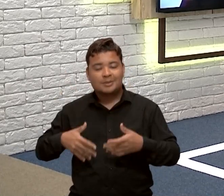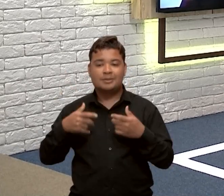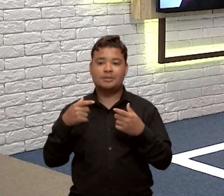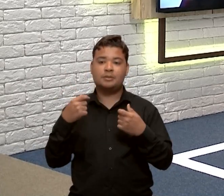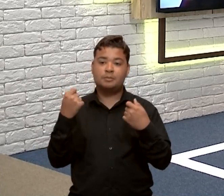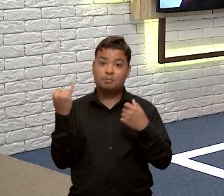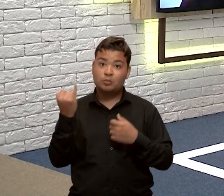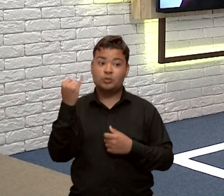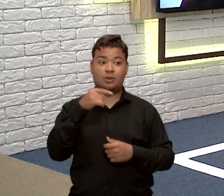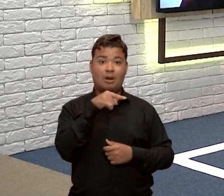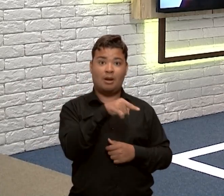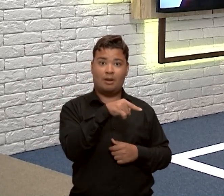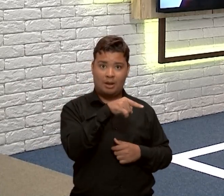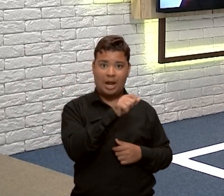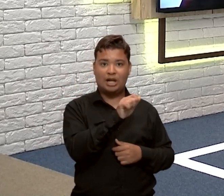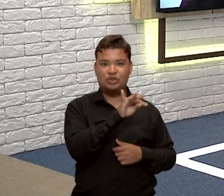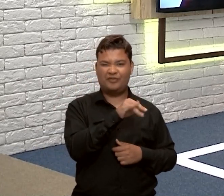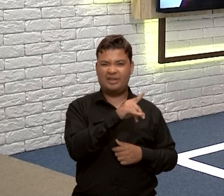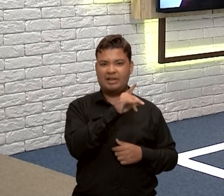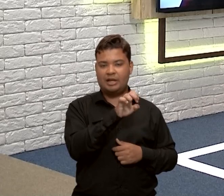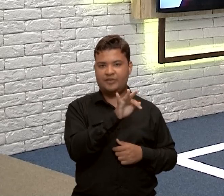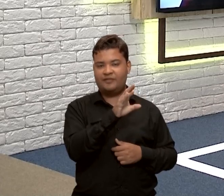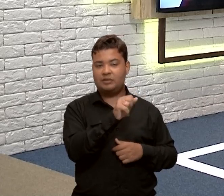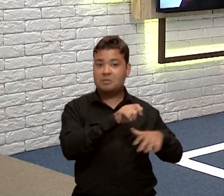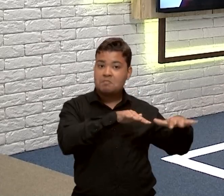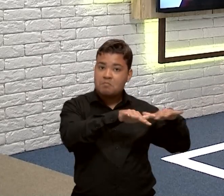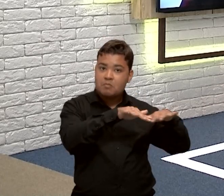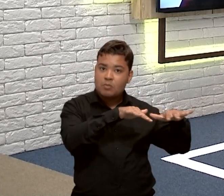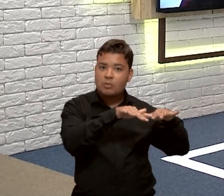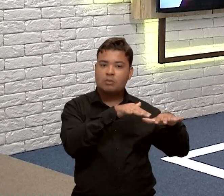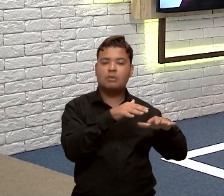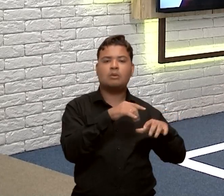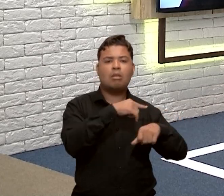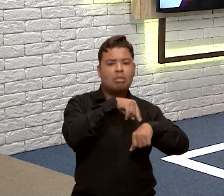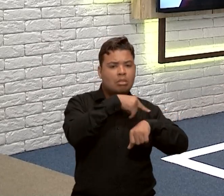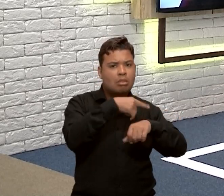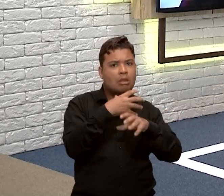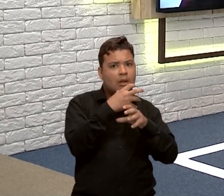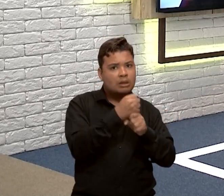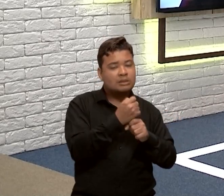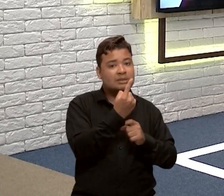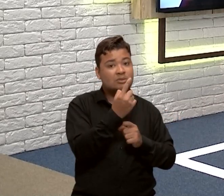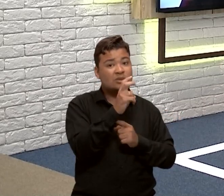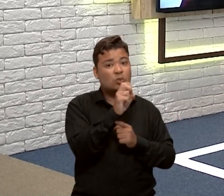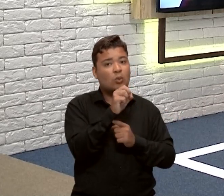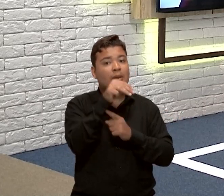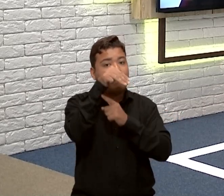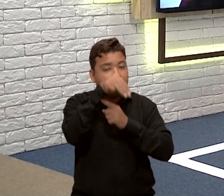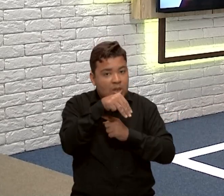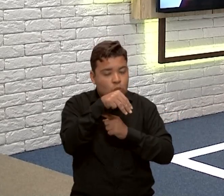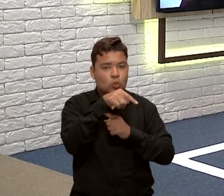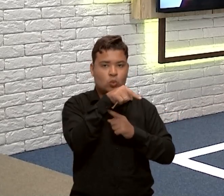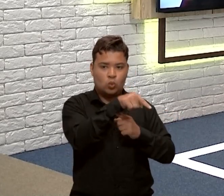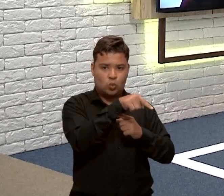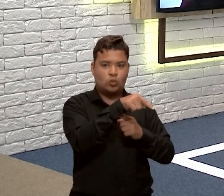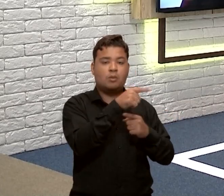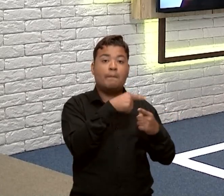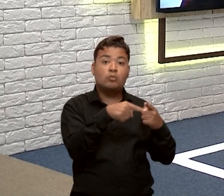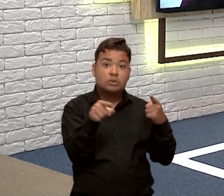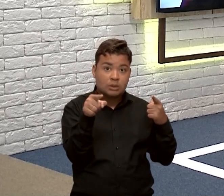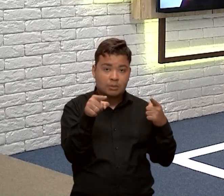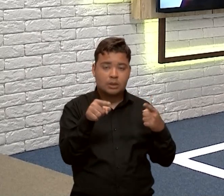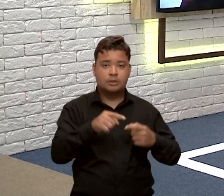gente tem que ter, no mínimo, por semana, 150 minutos de atividade física. É claro que se eu tiver